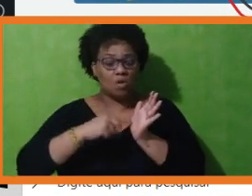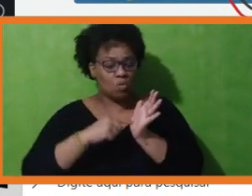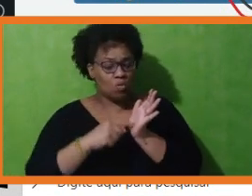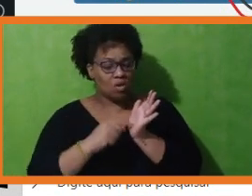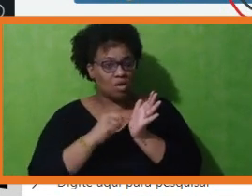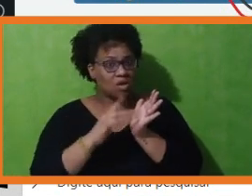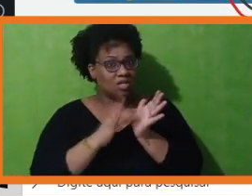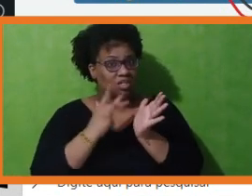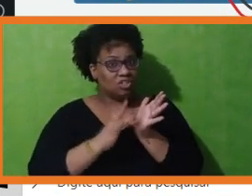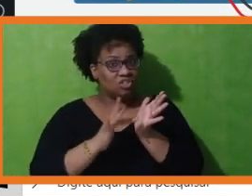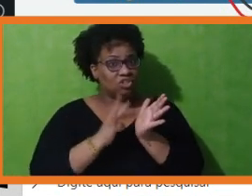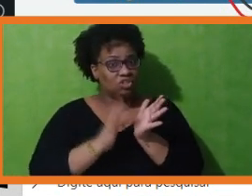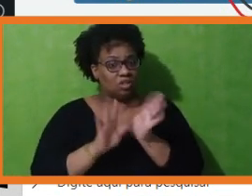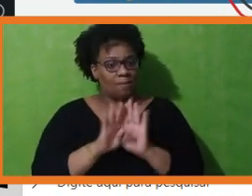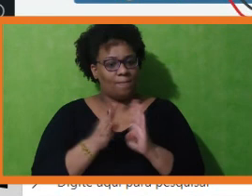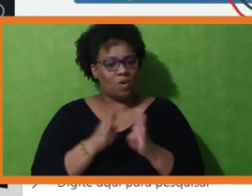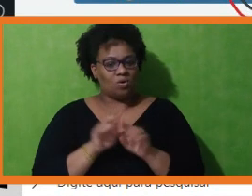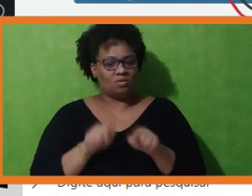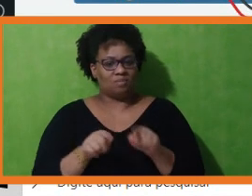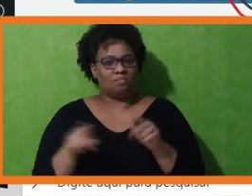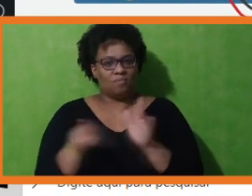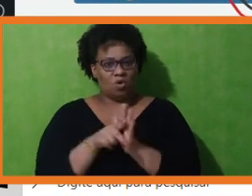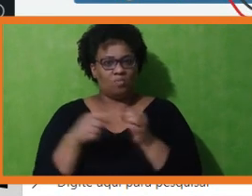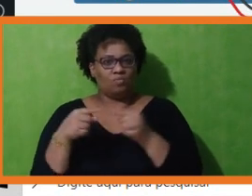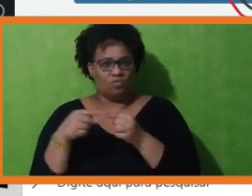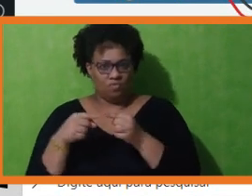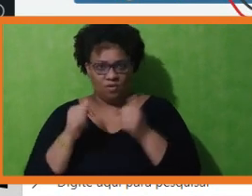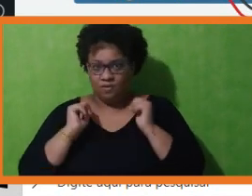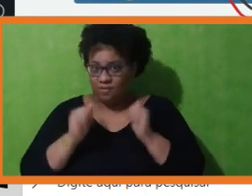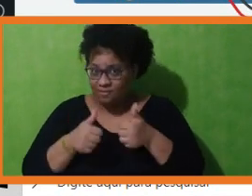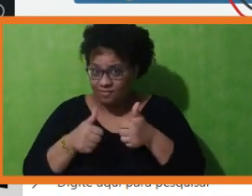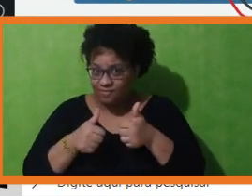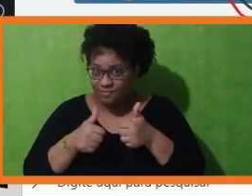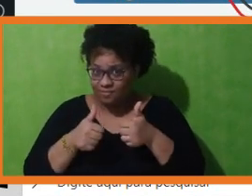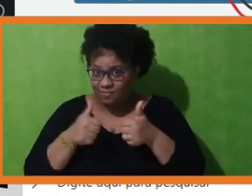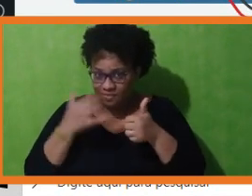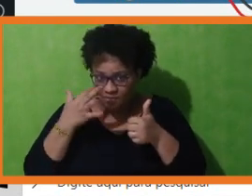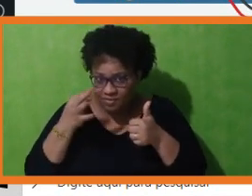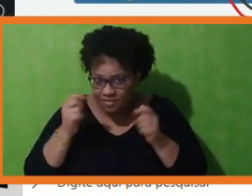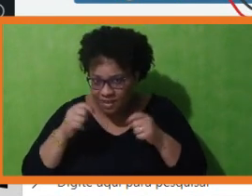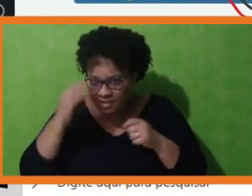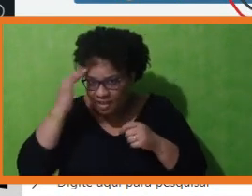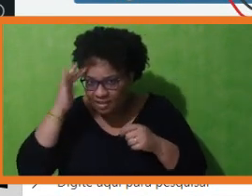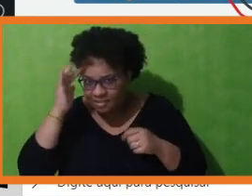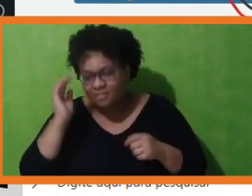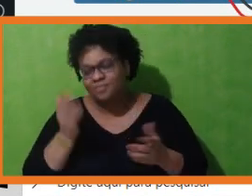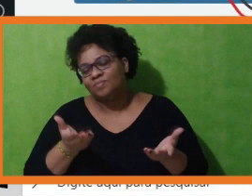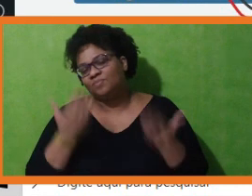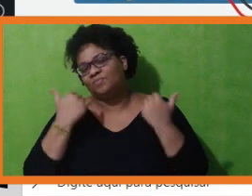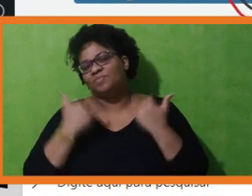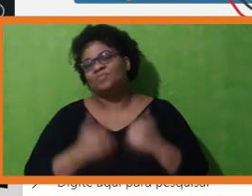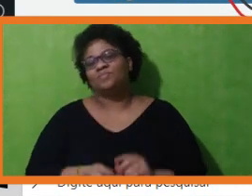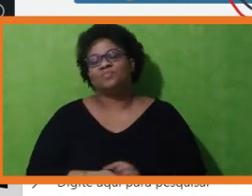ela vai receber a leitura digital da porta onde está o botão 1. Certinho? Acompanhando até